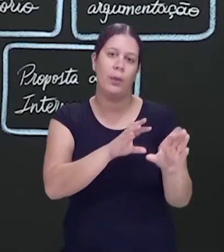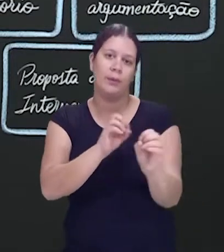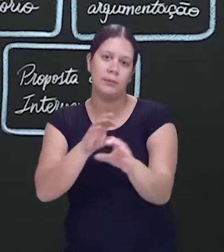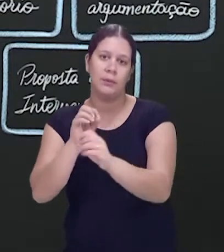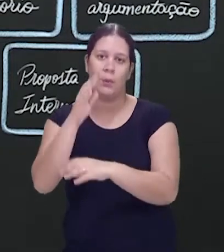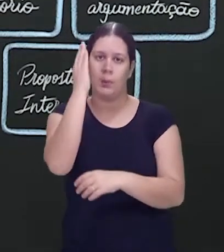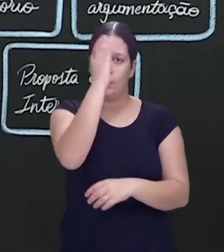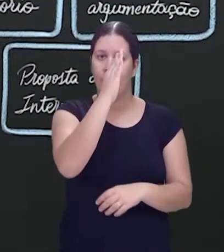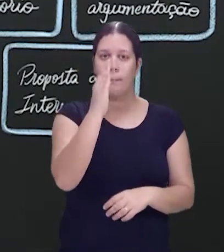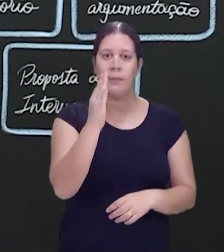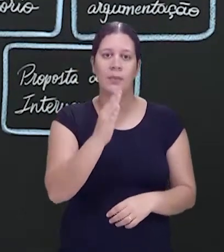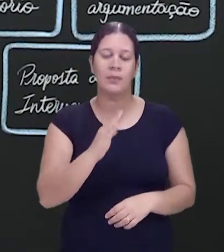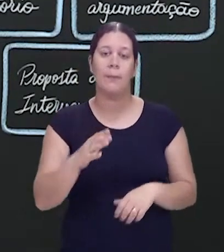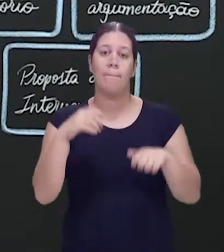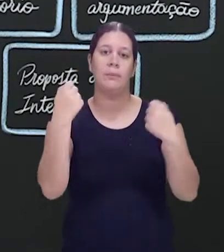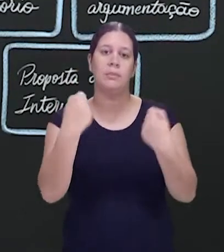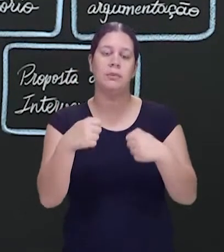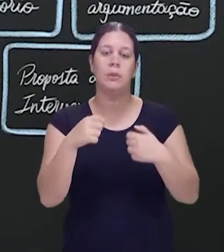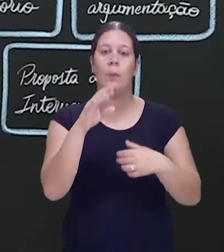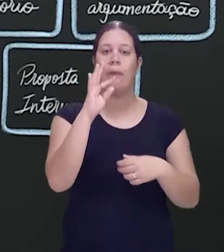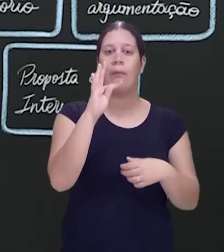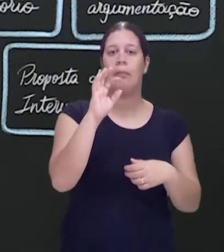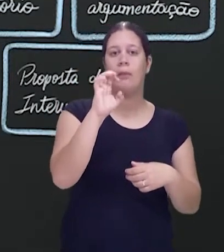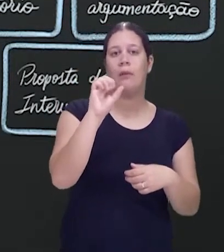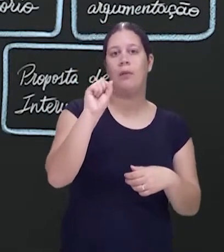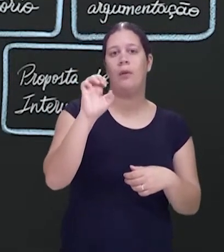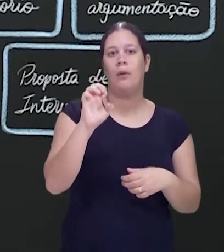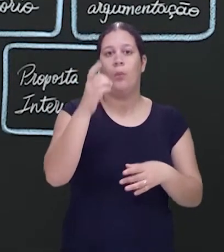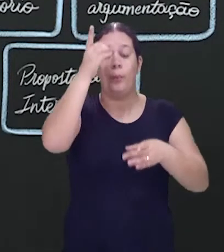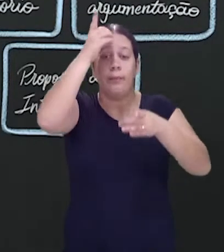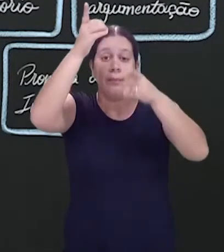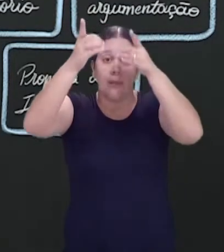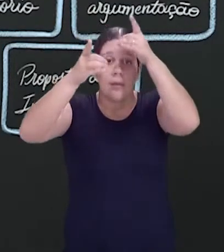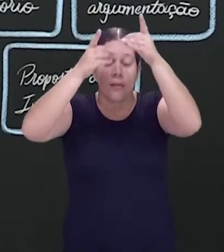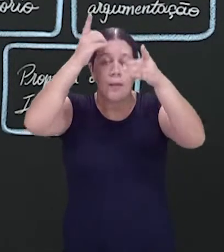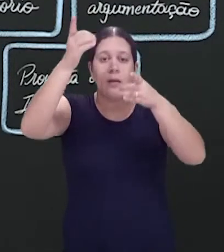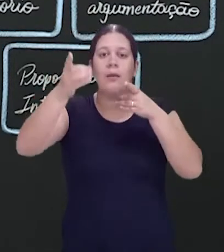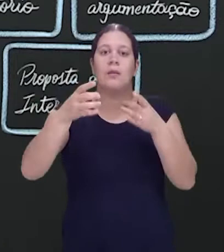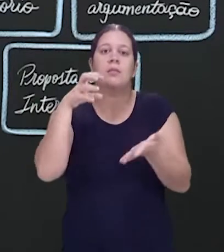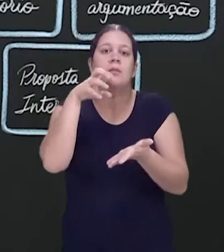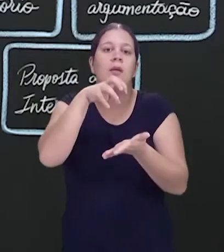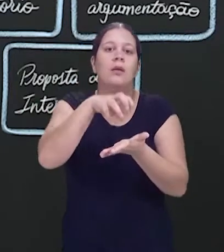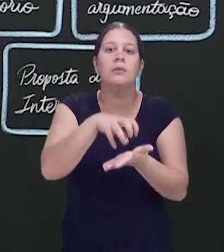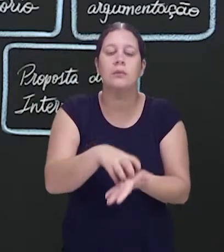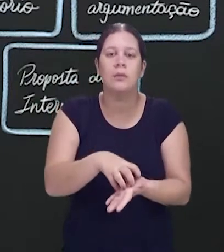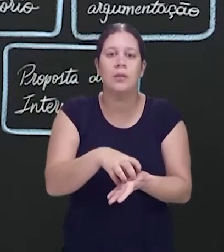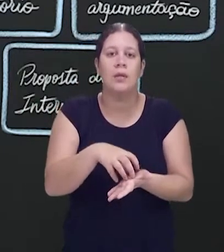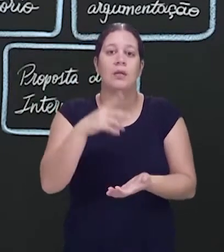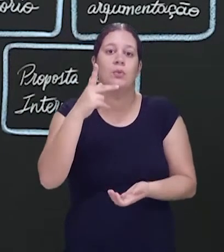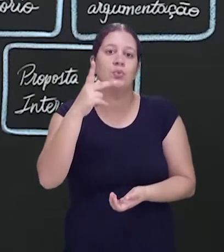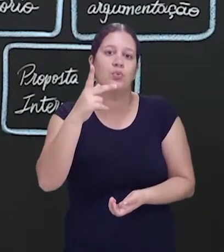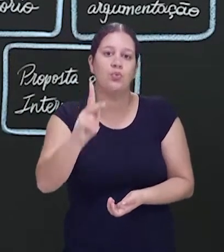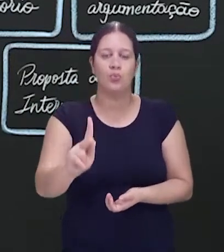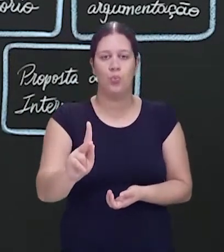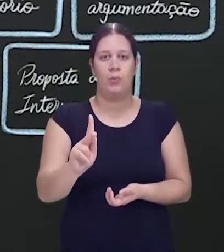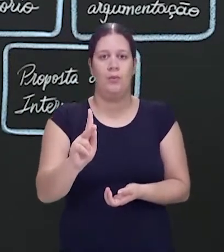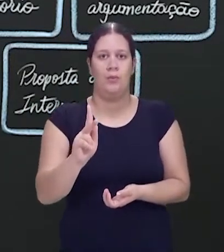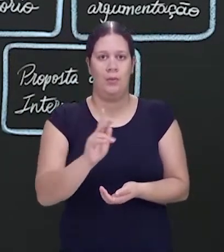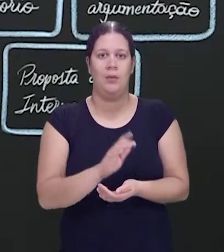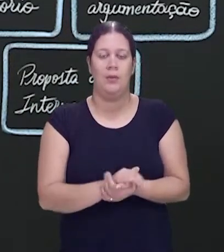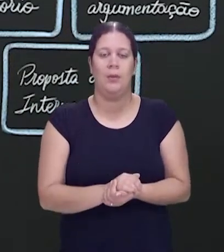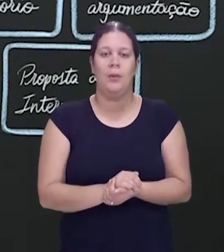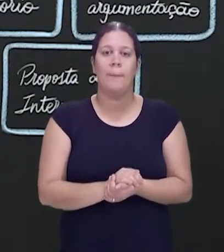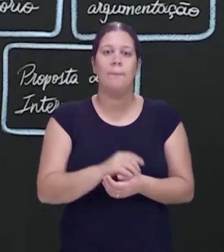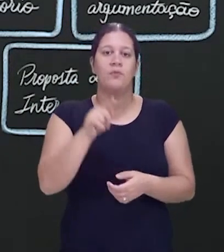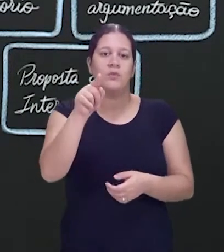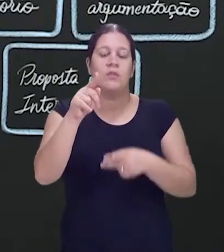educação no Brasil. Você precisa ter uma tese sobre isso, ou seja, uma ideia central. Essa ideia é a sua tese. Se você